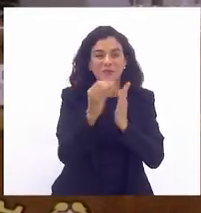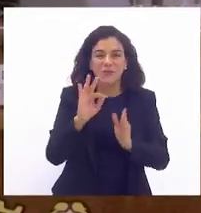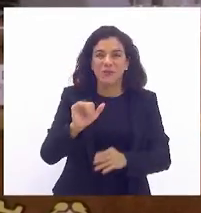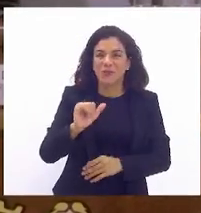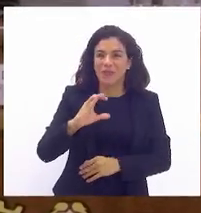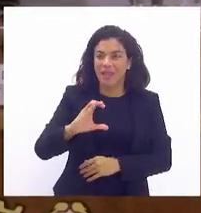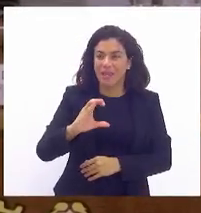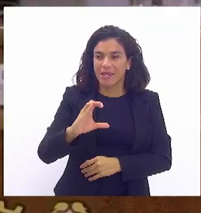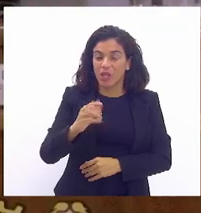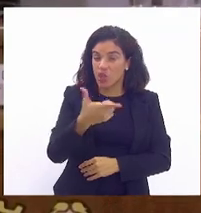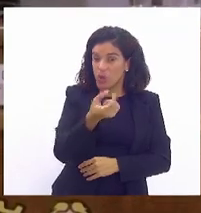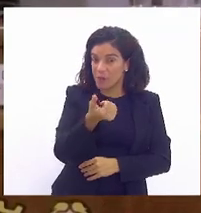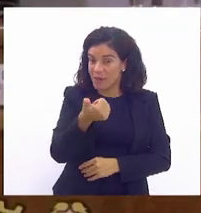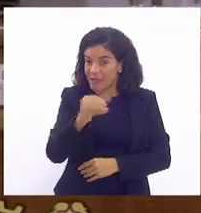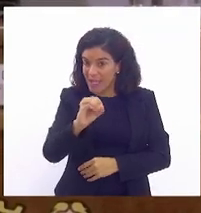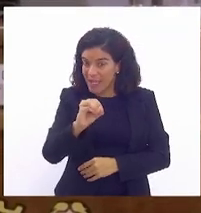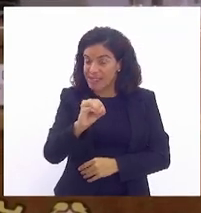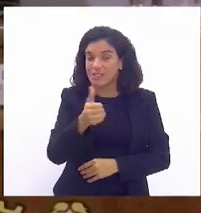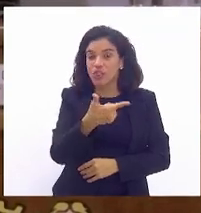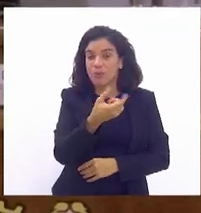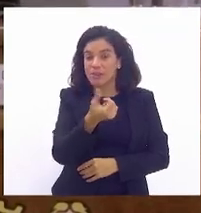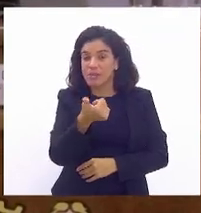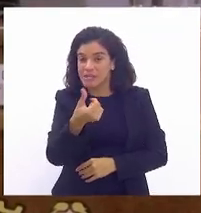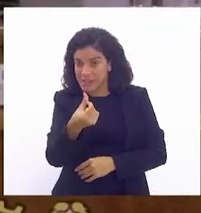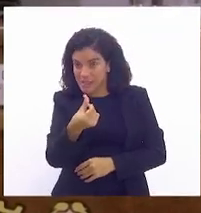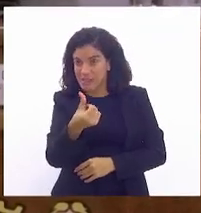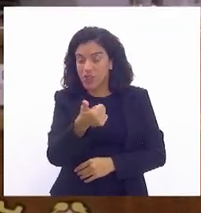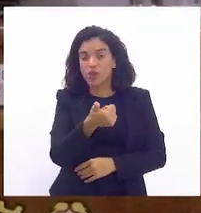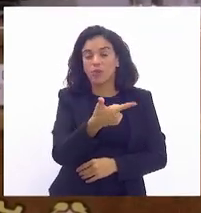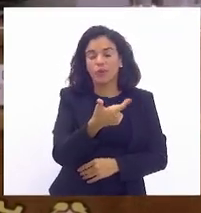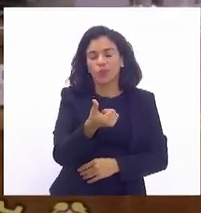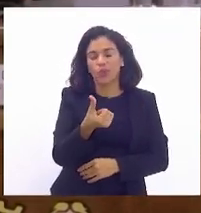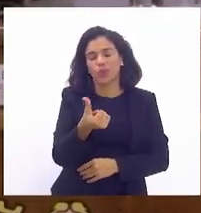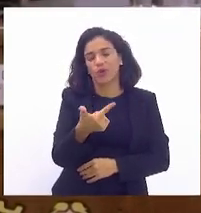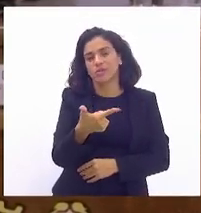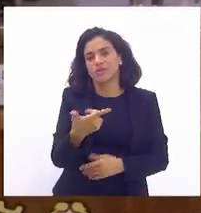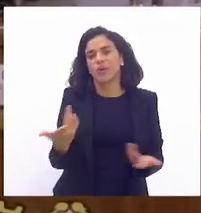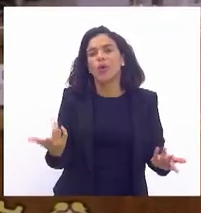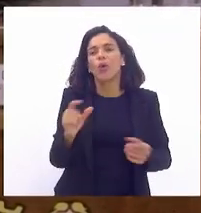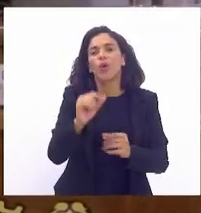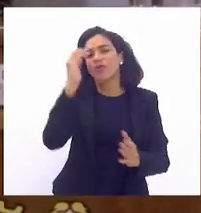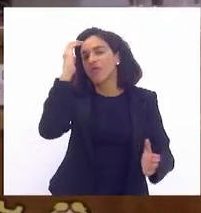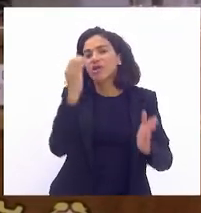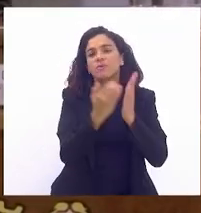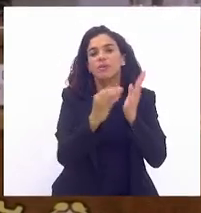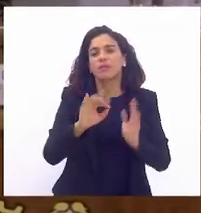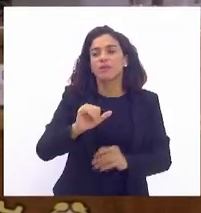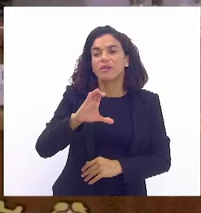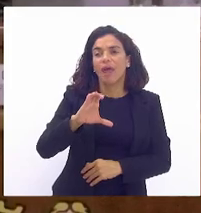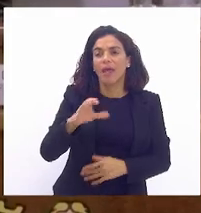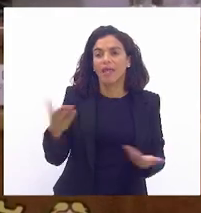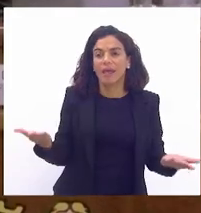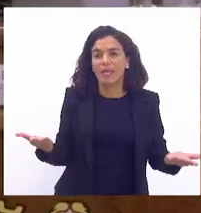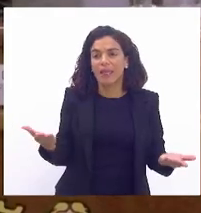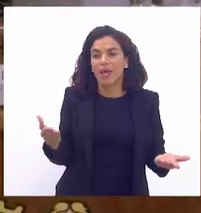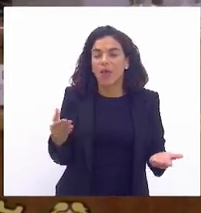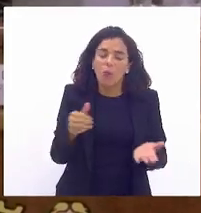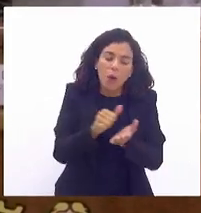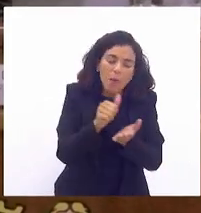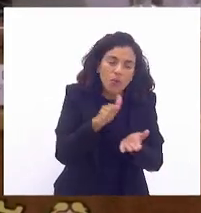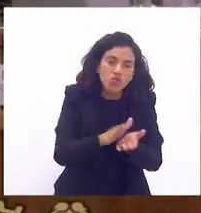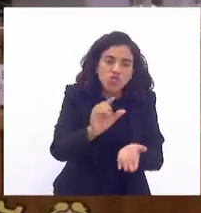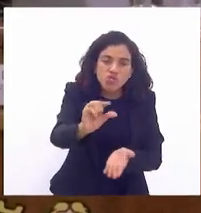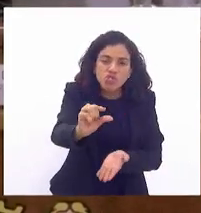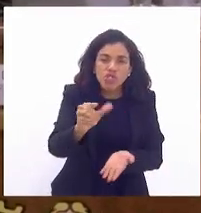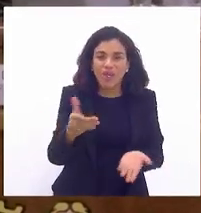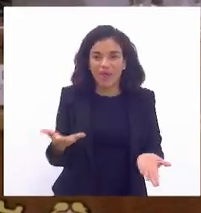concluir, 2010, 2016, 2018. O que, que foi cumprido no TAC? Ah, pagou uma multinha, tal. Mas